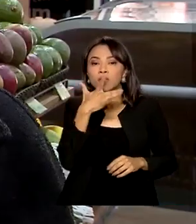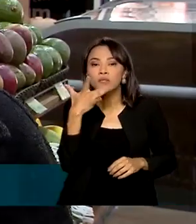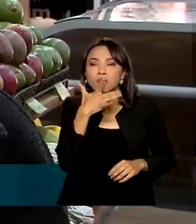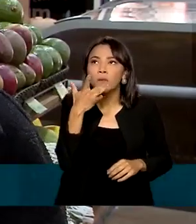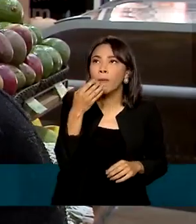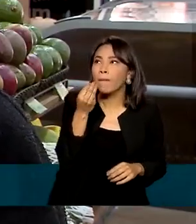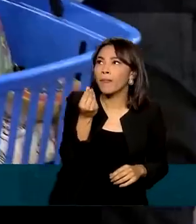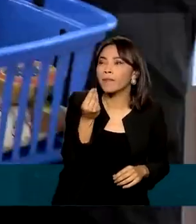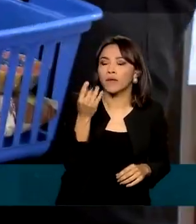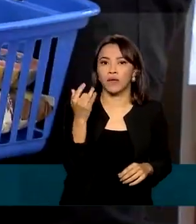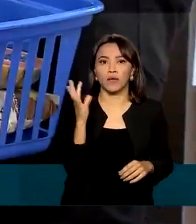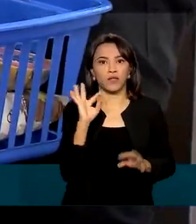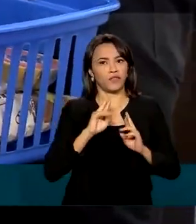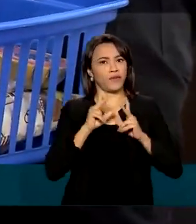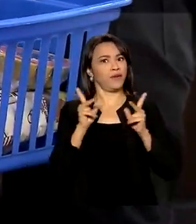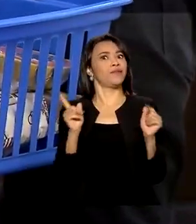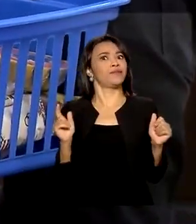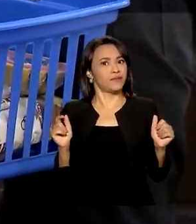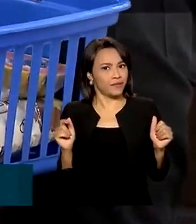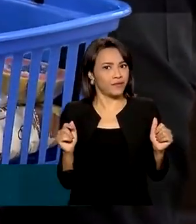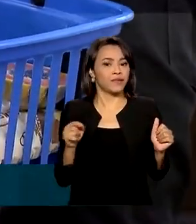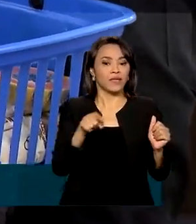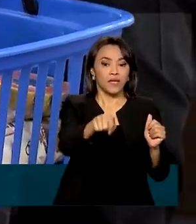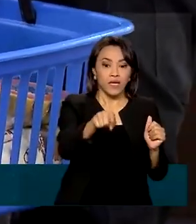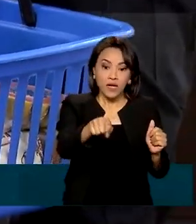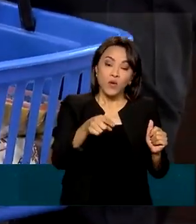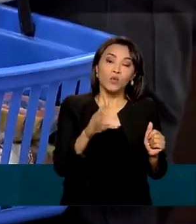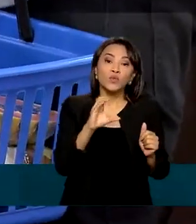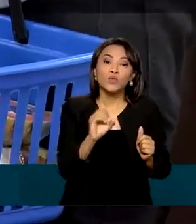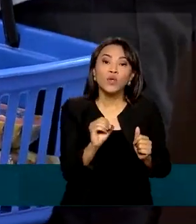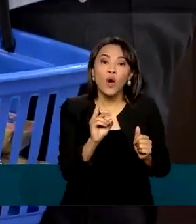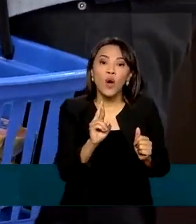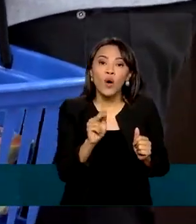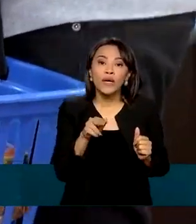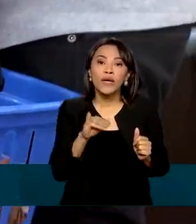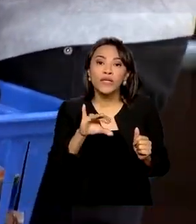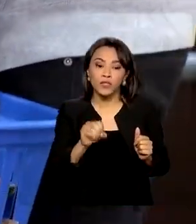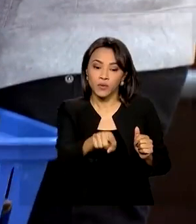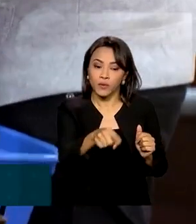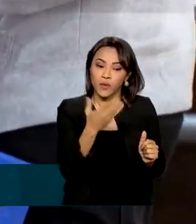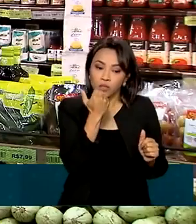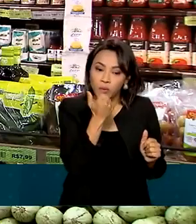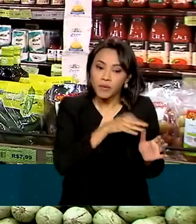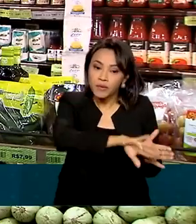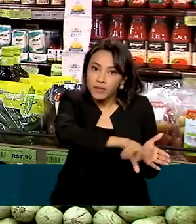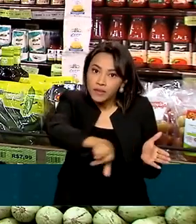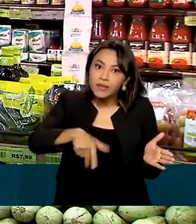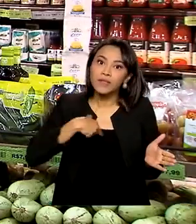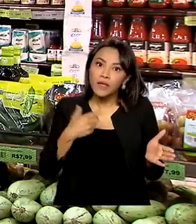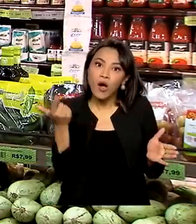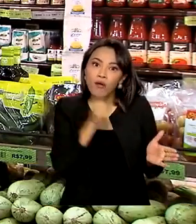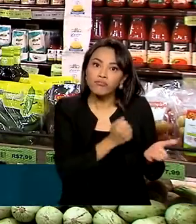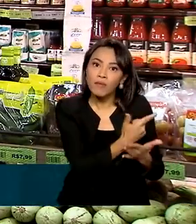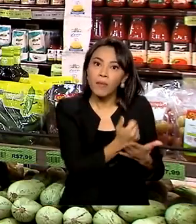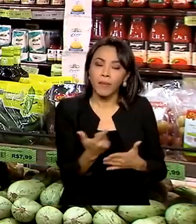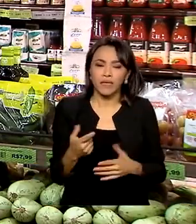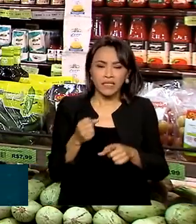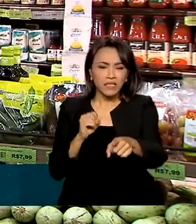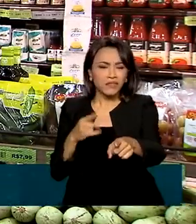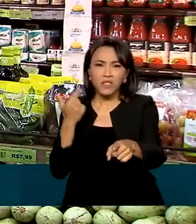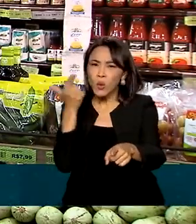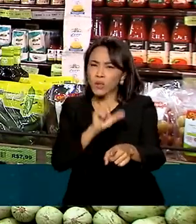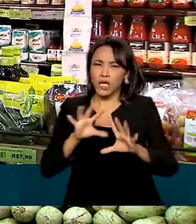o benefício, né? Os orgânicos têm ganhado cada vez mais espaço na mesa dos brasileiros. Se você não puder comprar tudo